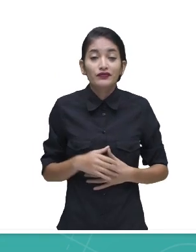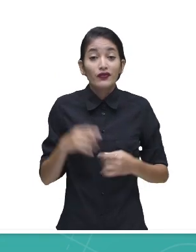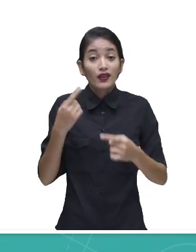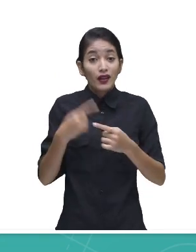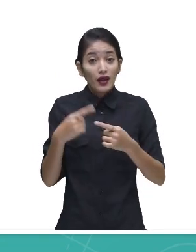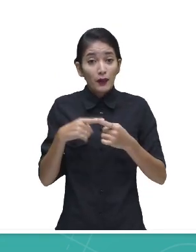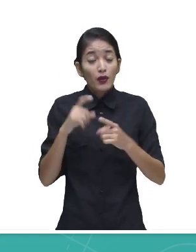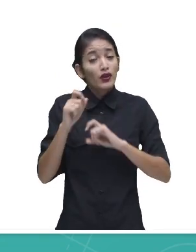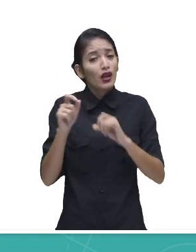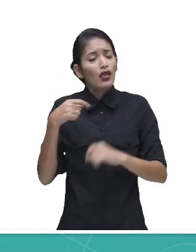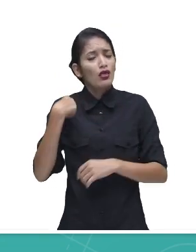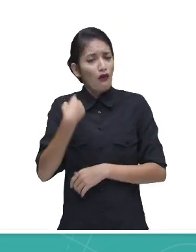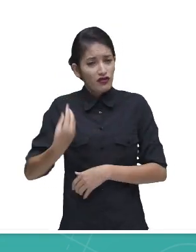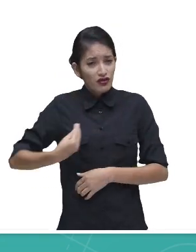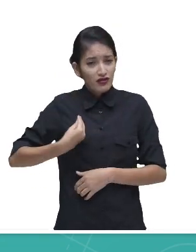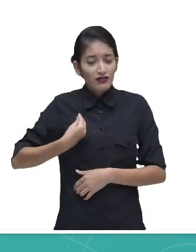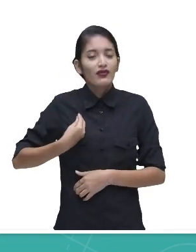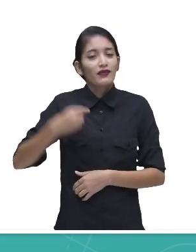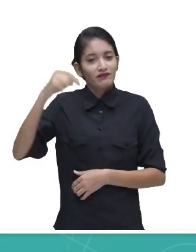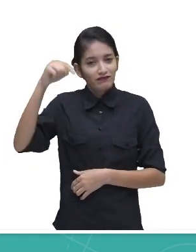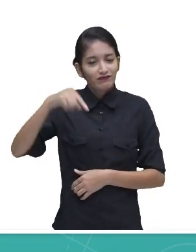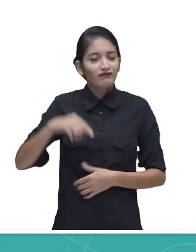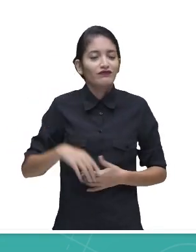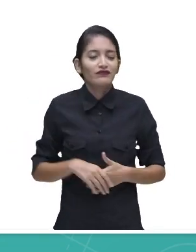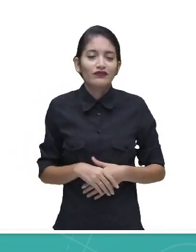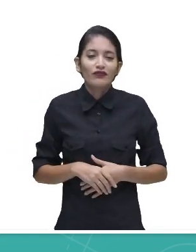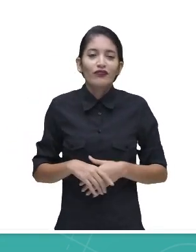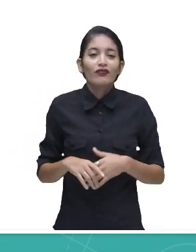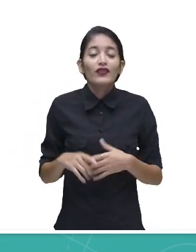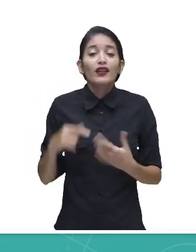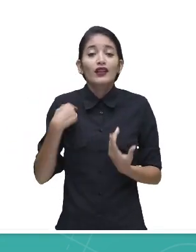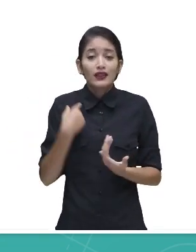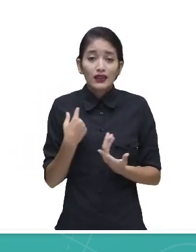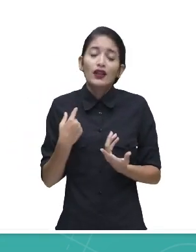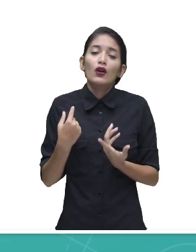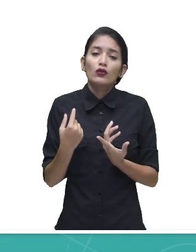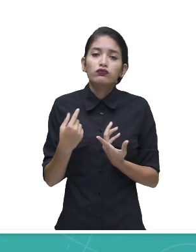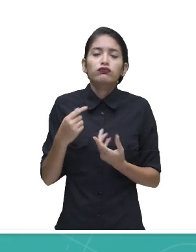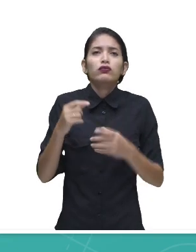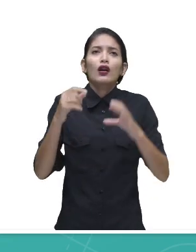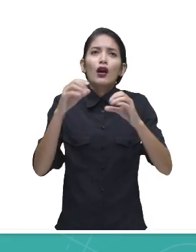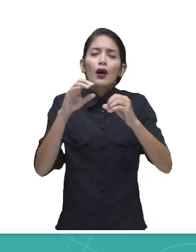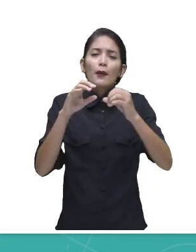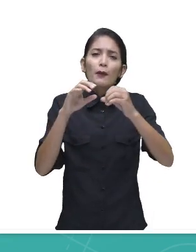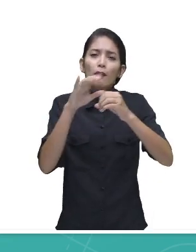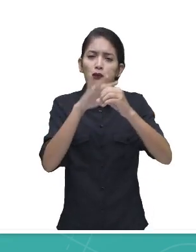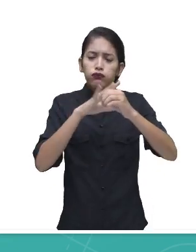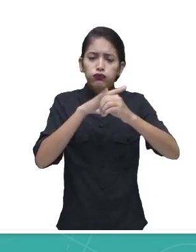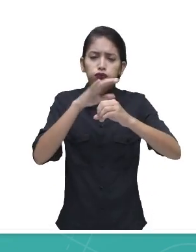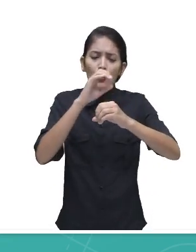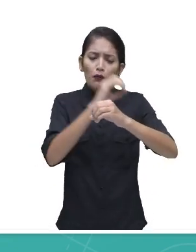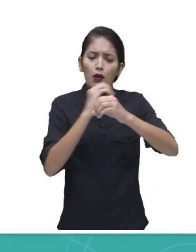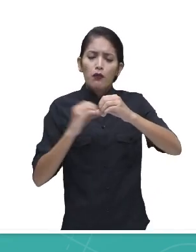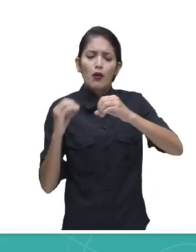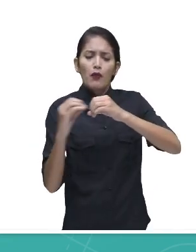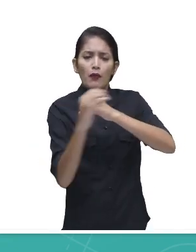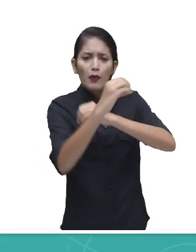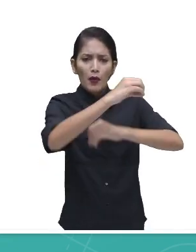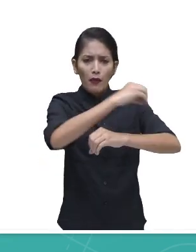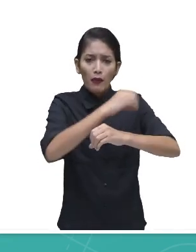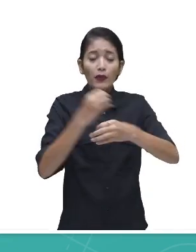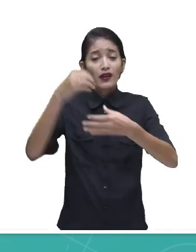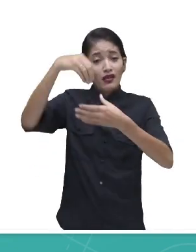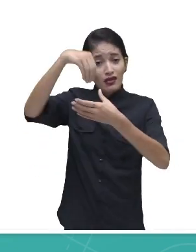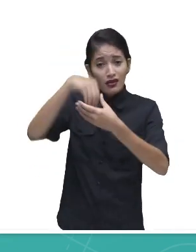galáxia a qual nós pertencemos. Então, o nosso sistema solar está dentro dessa galáxia aqui, ó, da Via